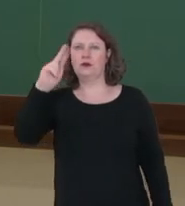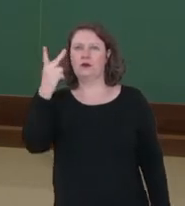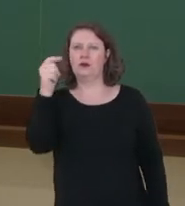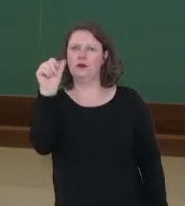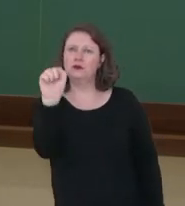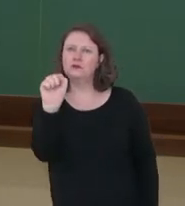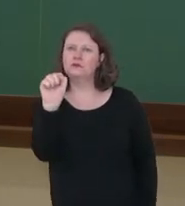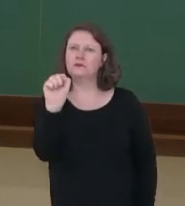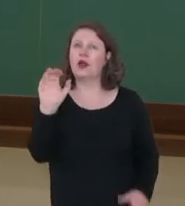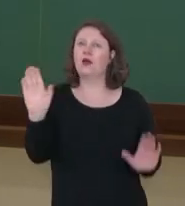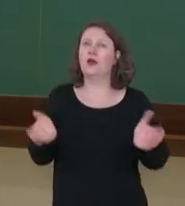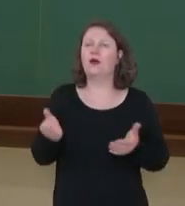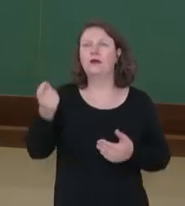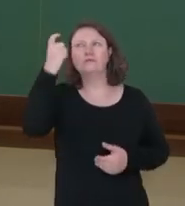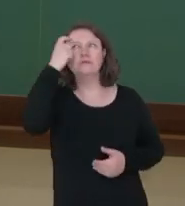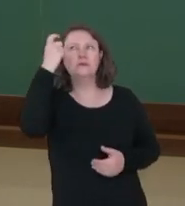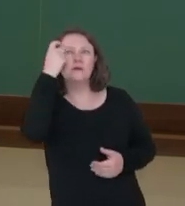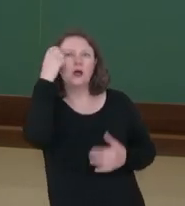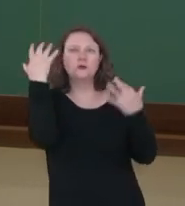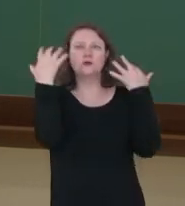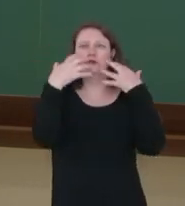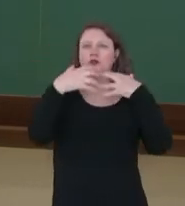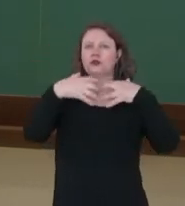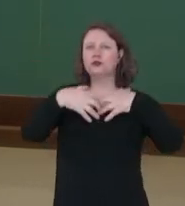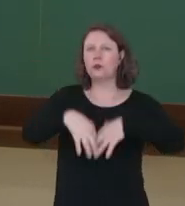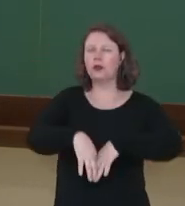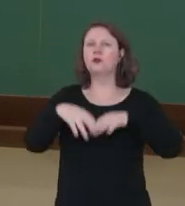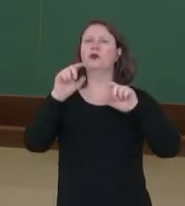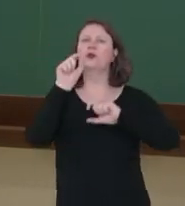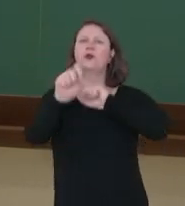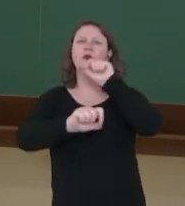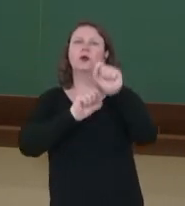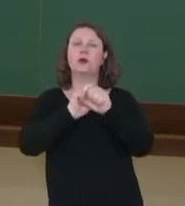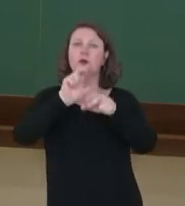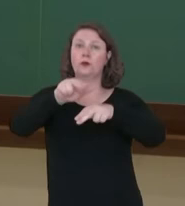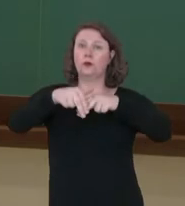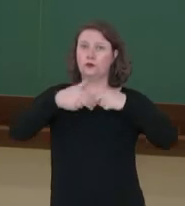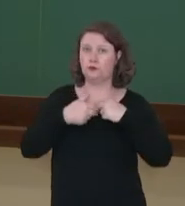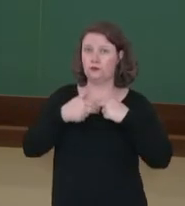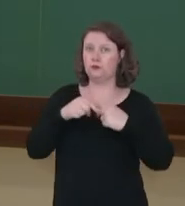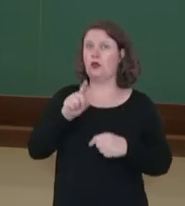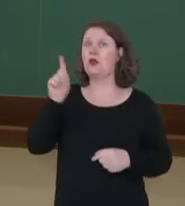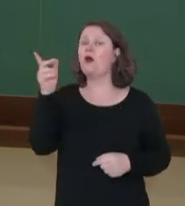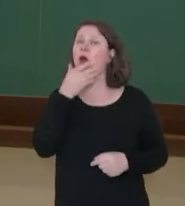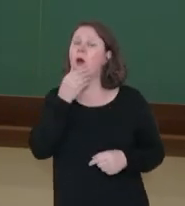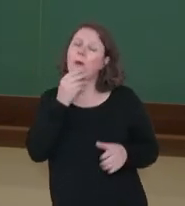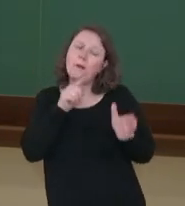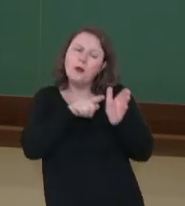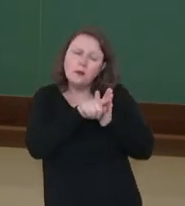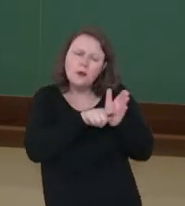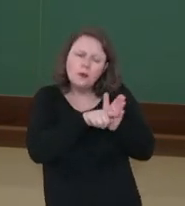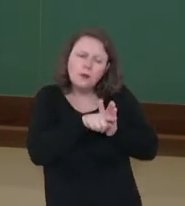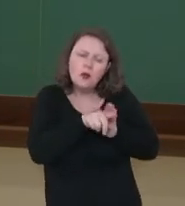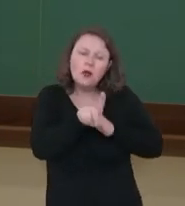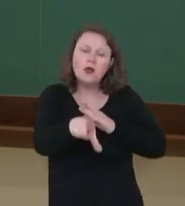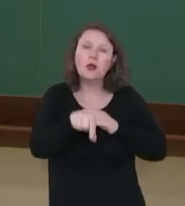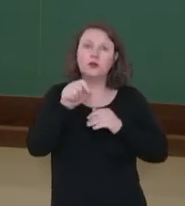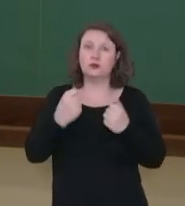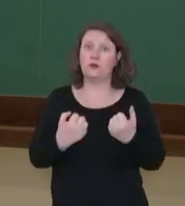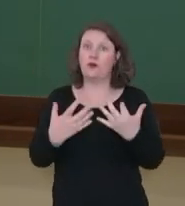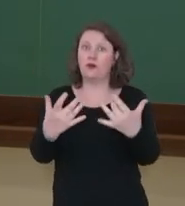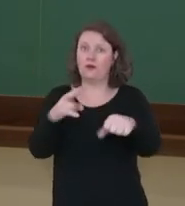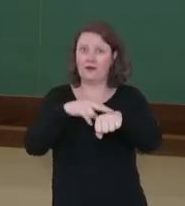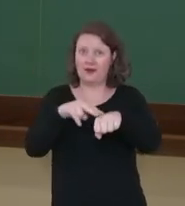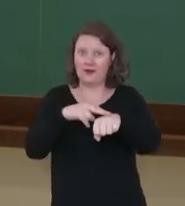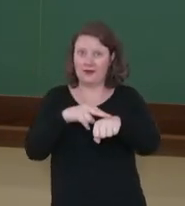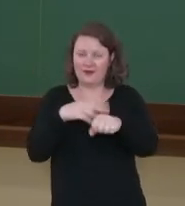pouquinho, pensem quais os motivos que levaram Mendel a escolher as ervilhas para realizar os seus